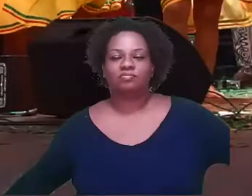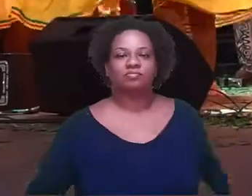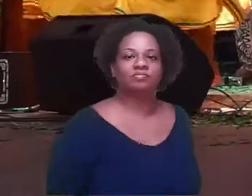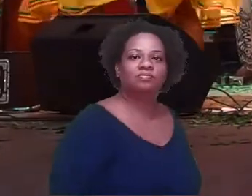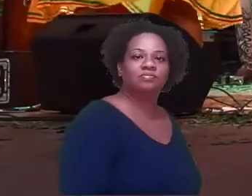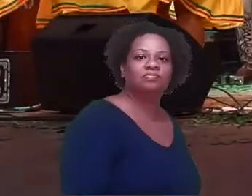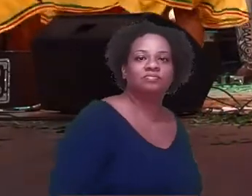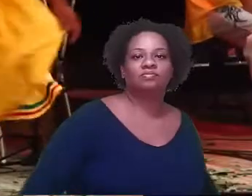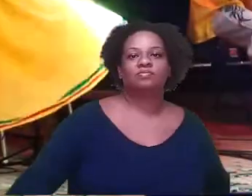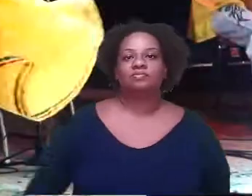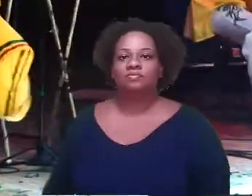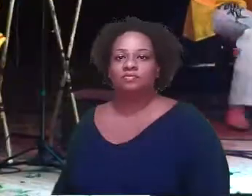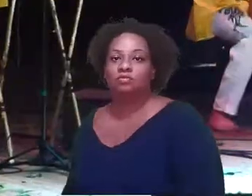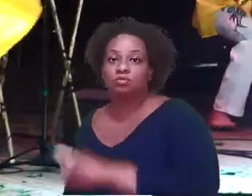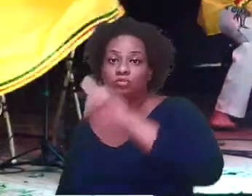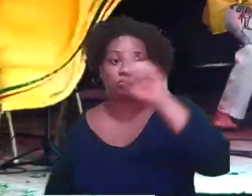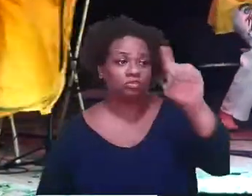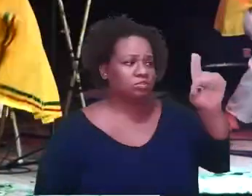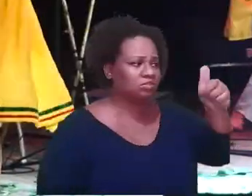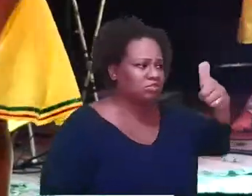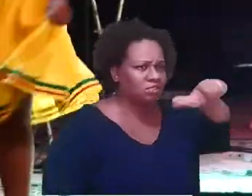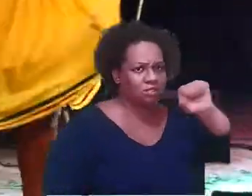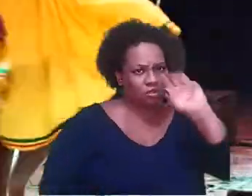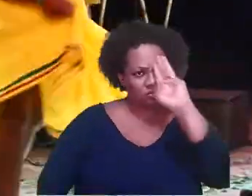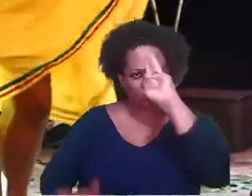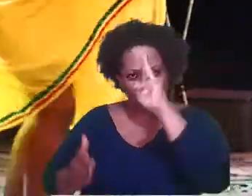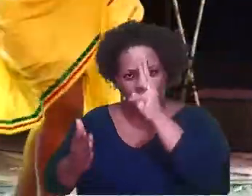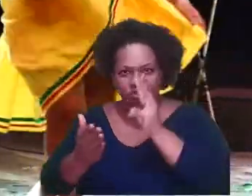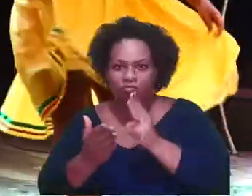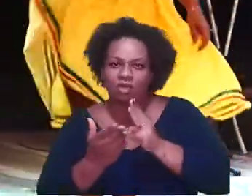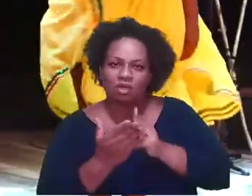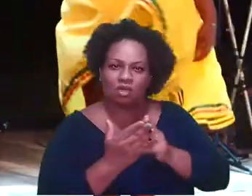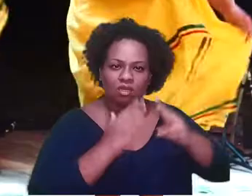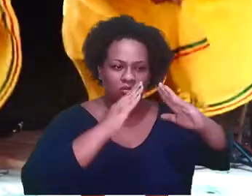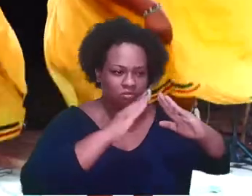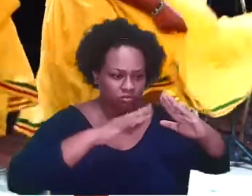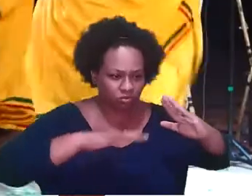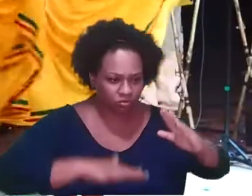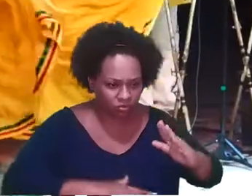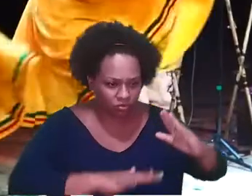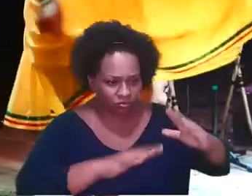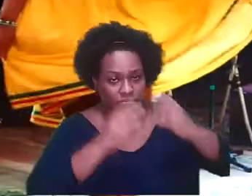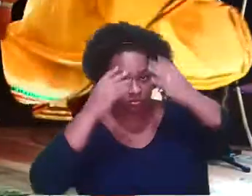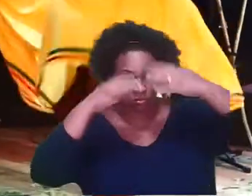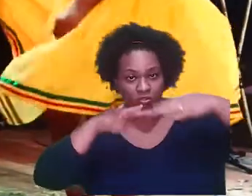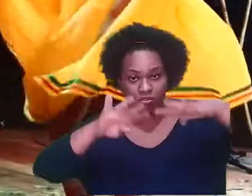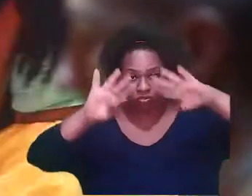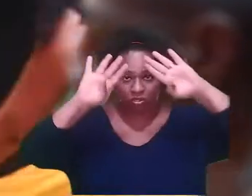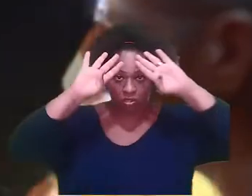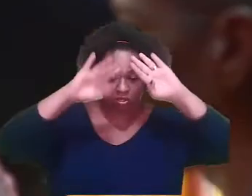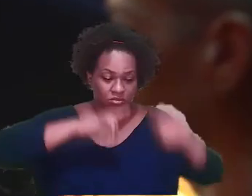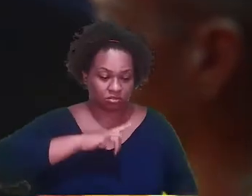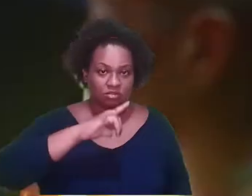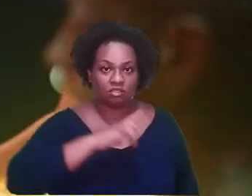No dia 19 de março, planta o milho que ele vem. Na tenda de Oxóssi tem grupo de quebra-pedra